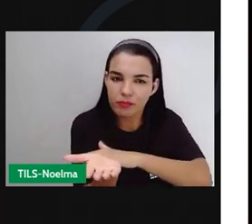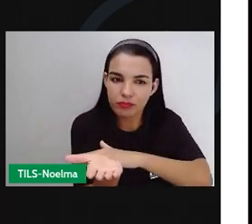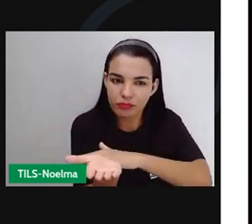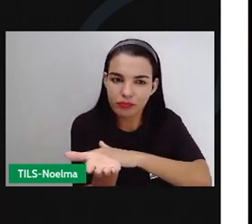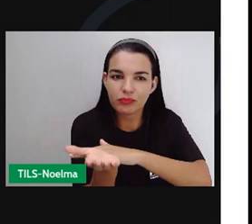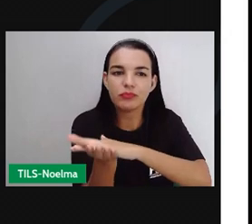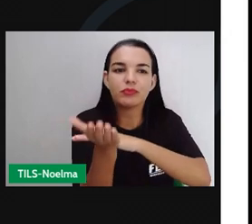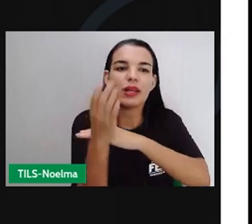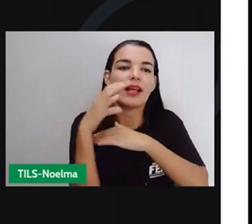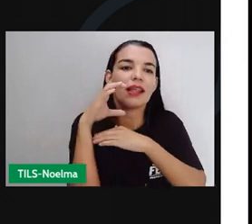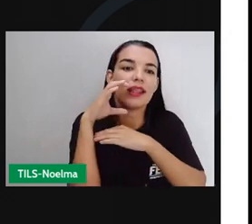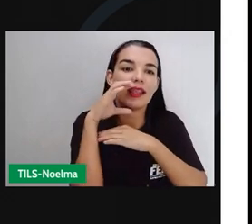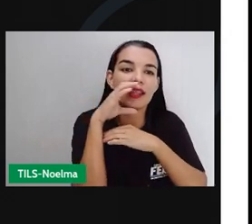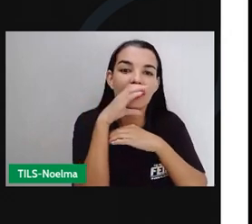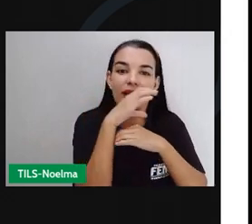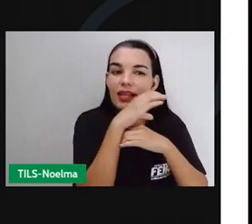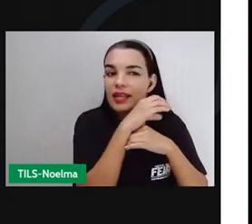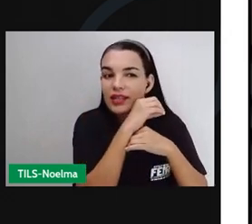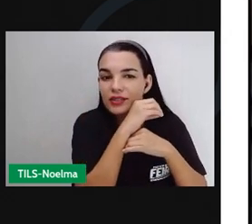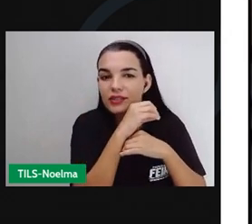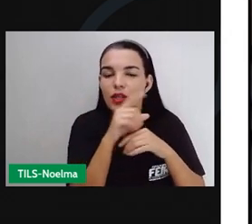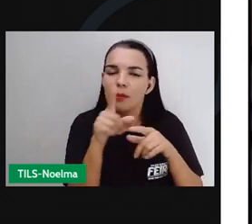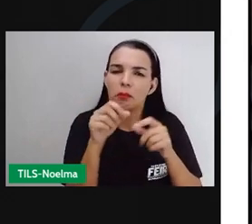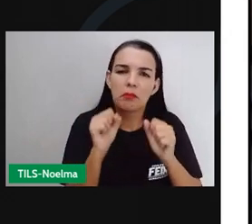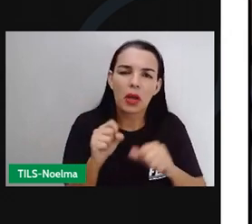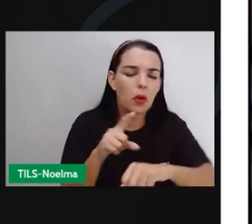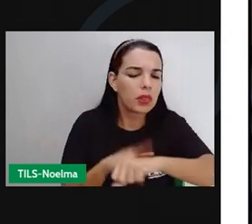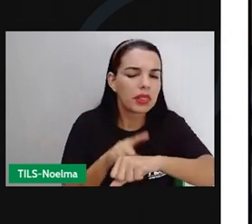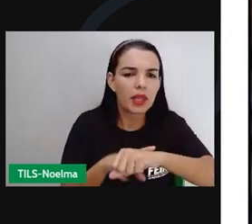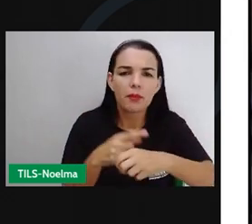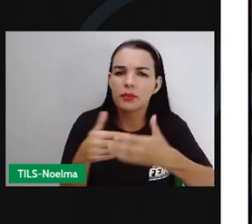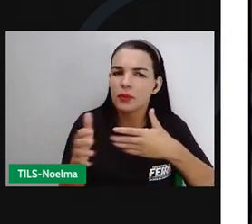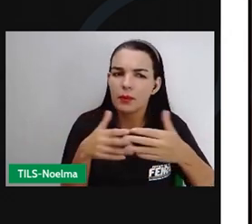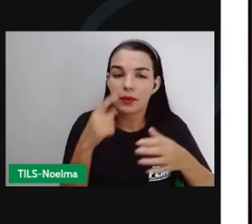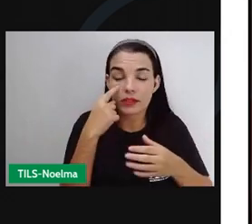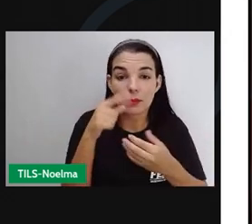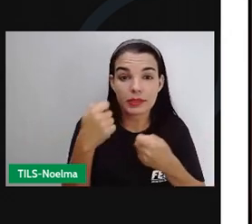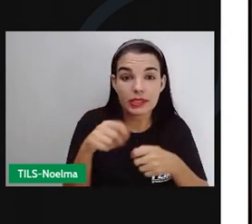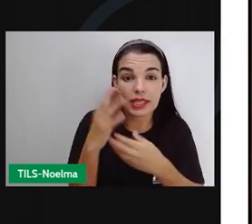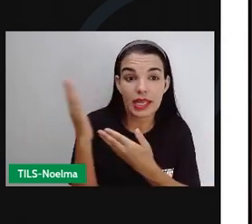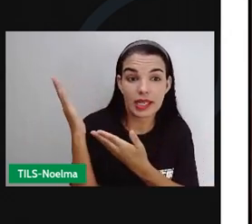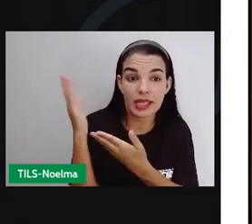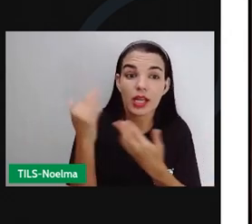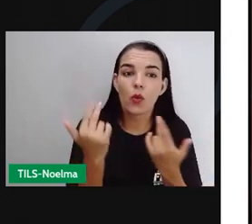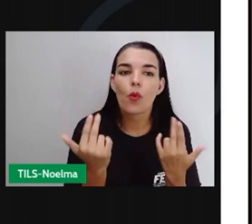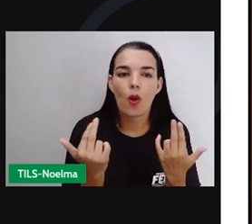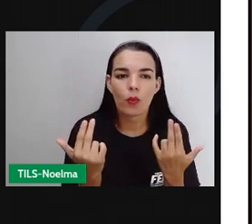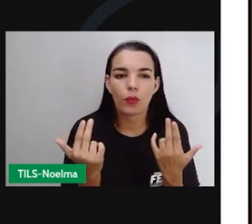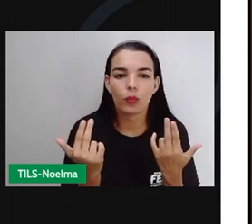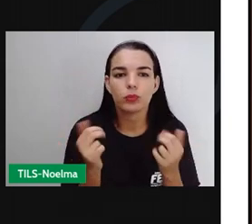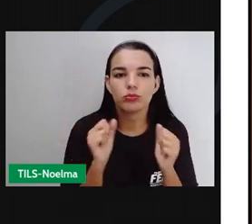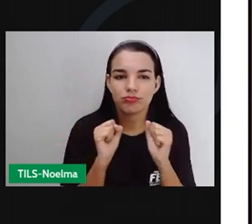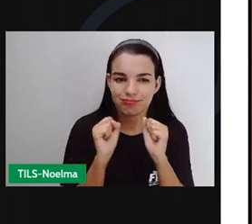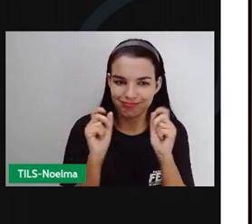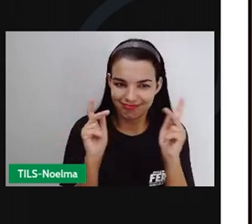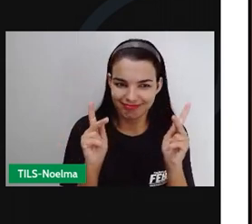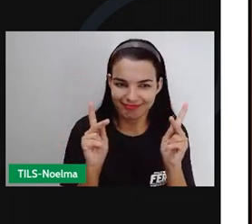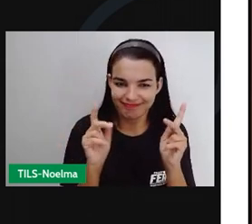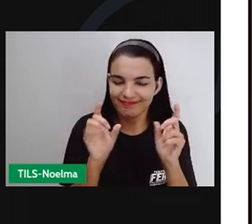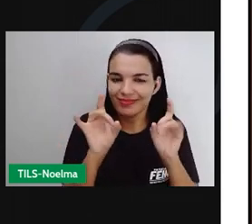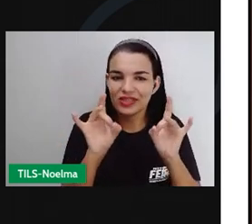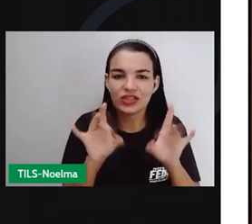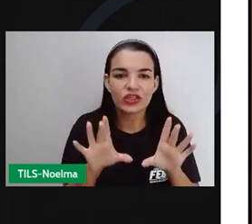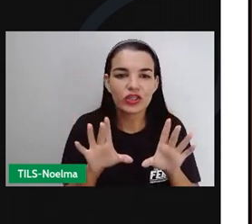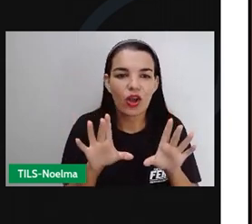aí na sua casa, como pode levar mais tempo, mas eles têm que estar bem crescidos dessa forma. Não é necessário pincelar gema, é só levar para assar. Eu